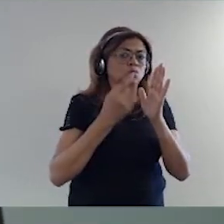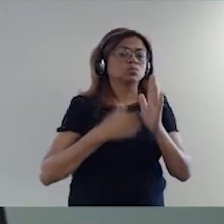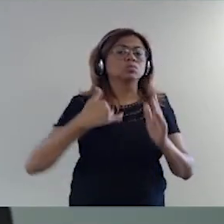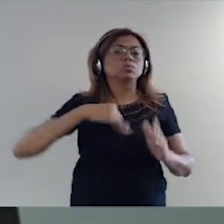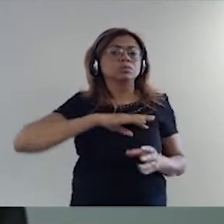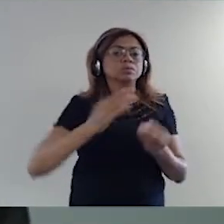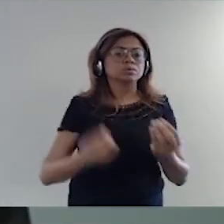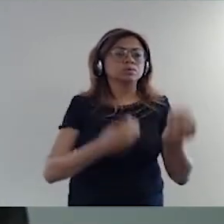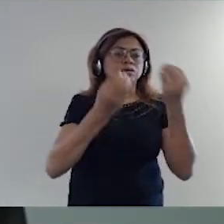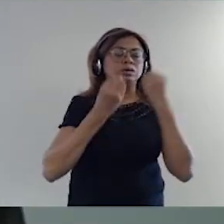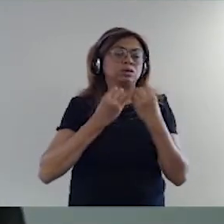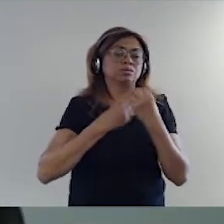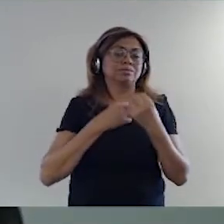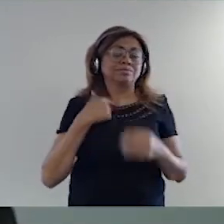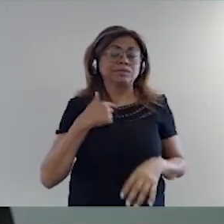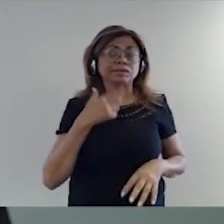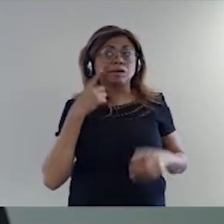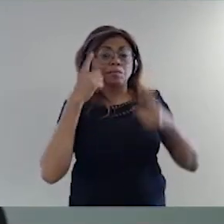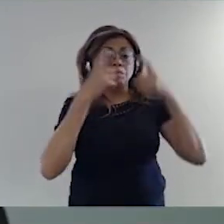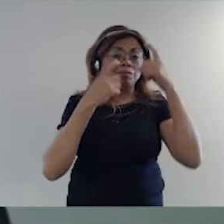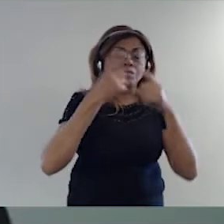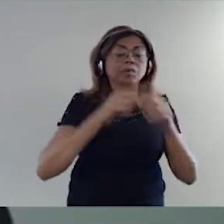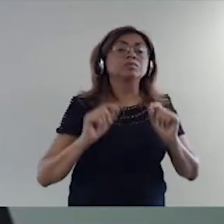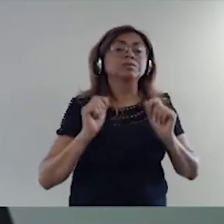nos trazem muita angústia, que é